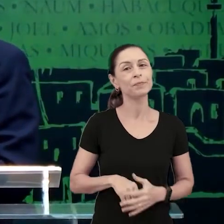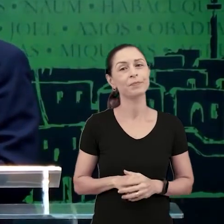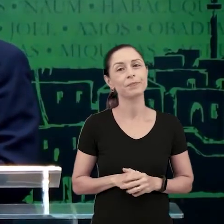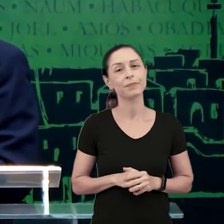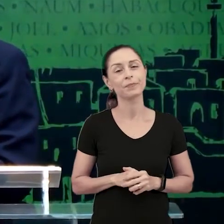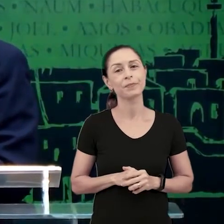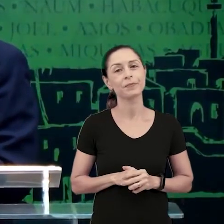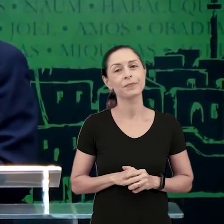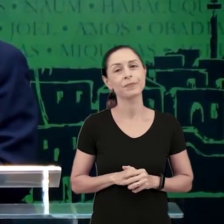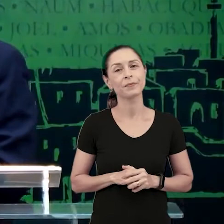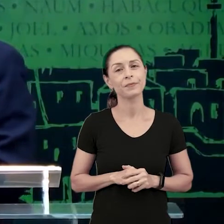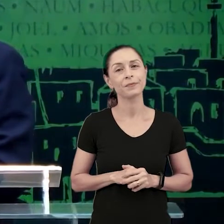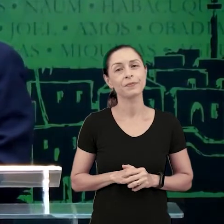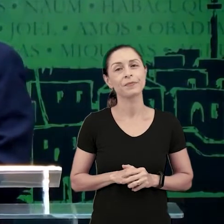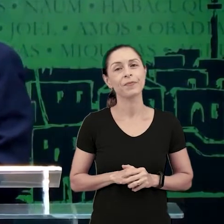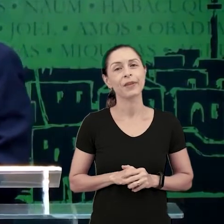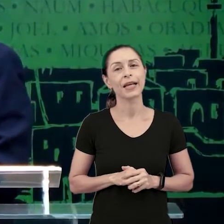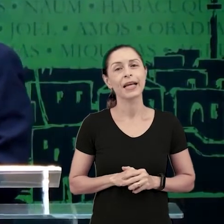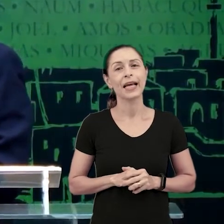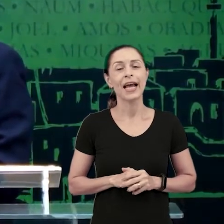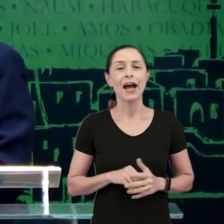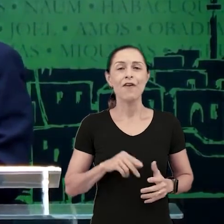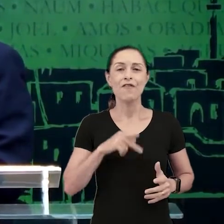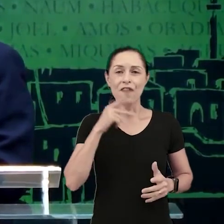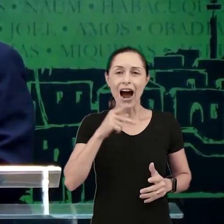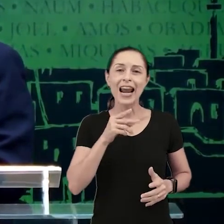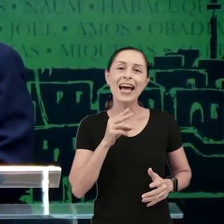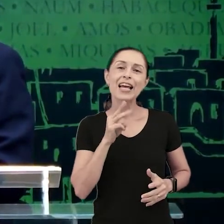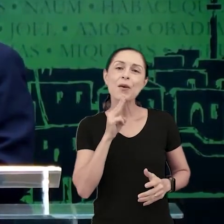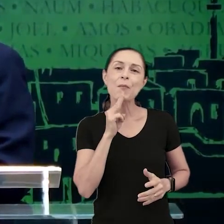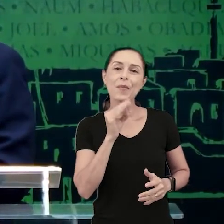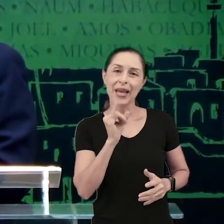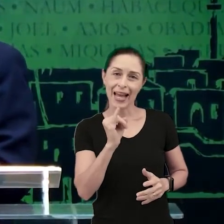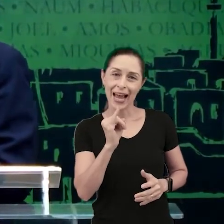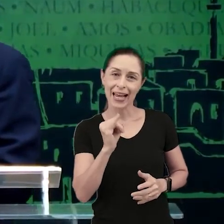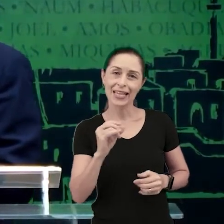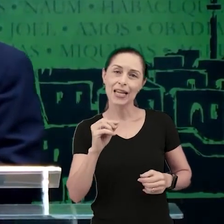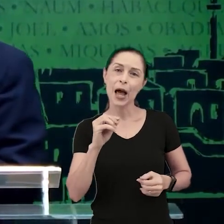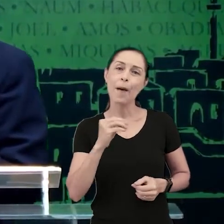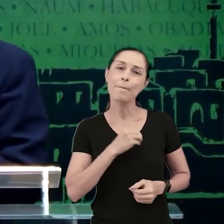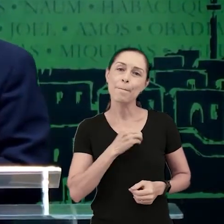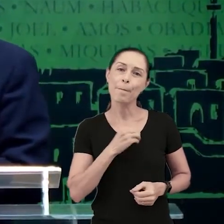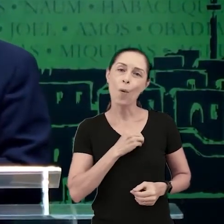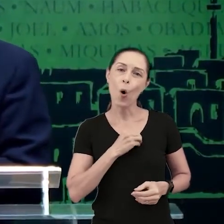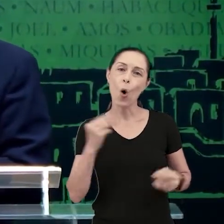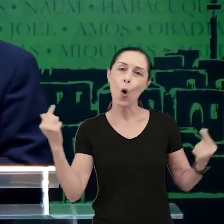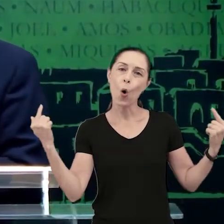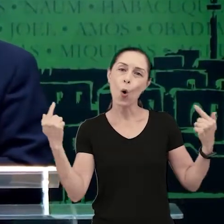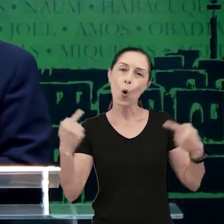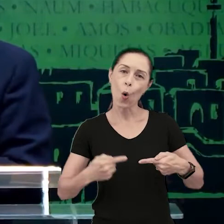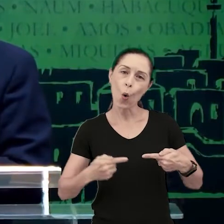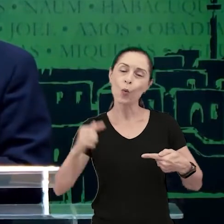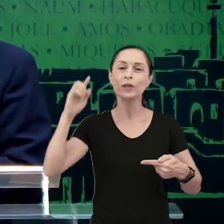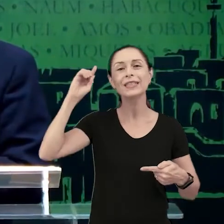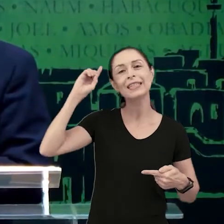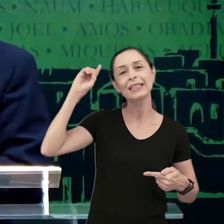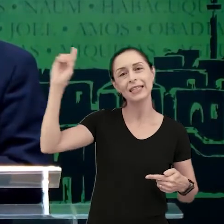diz que ele pecou contra Deus. Se você ler o livro todo, você vai ver que houve injustiça nos